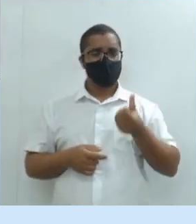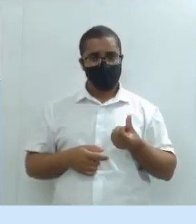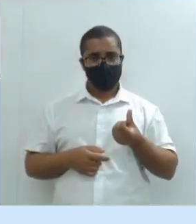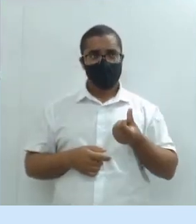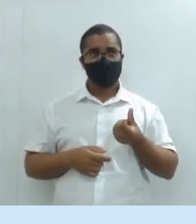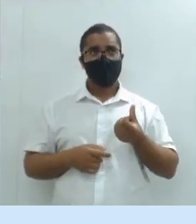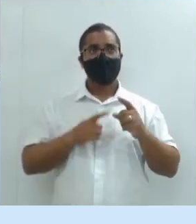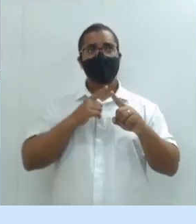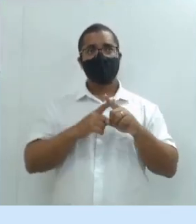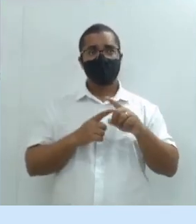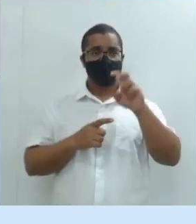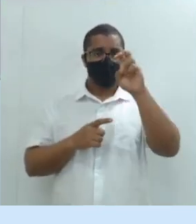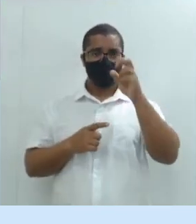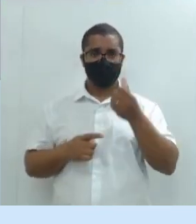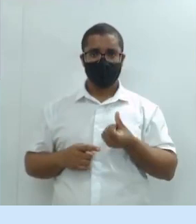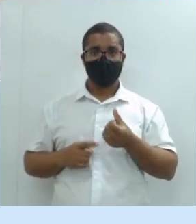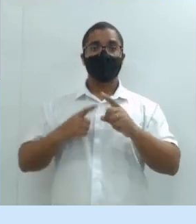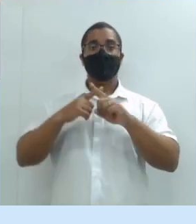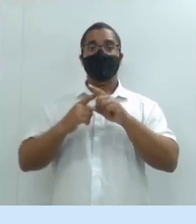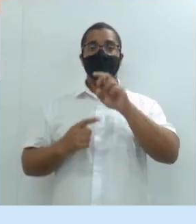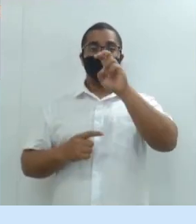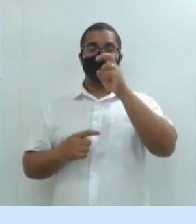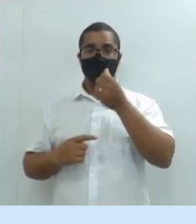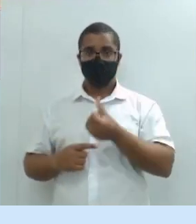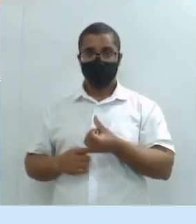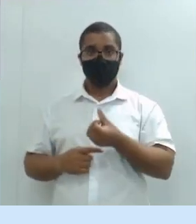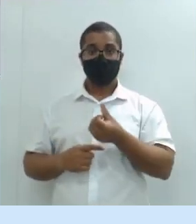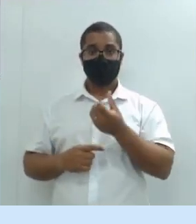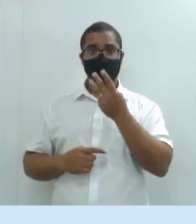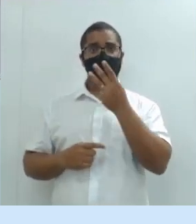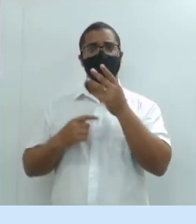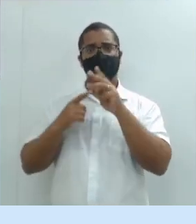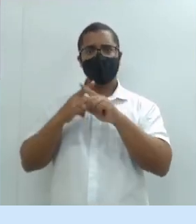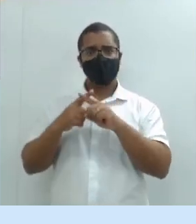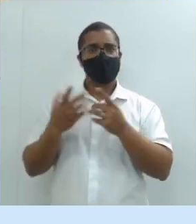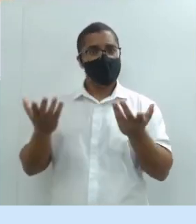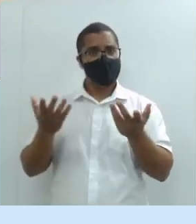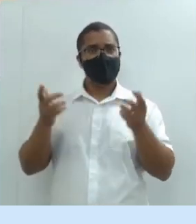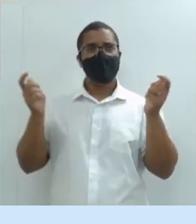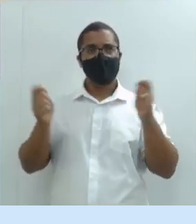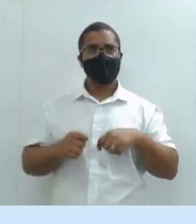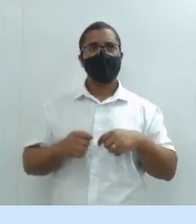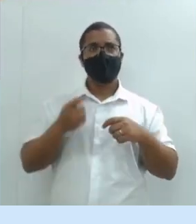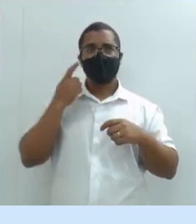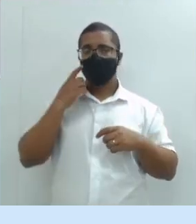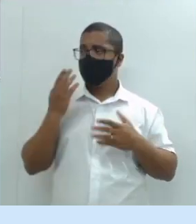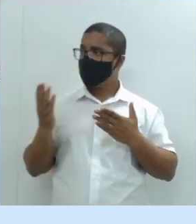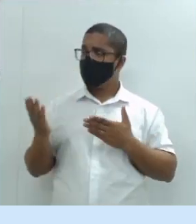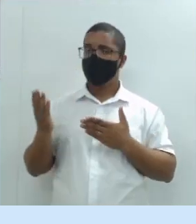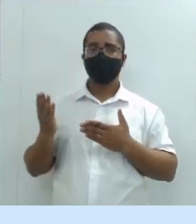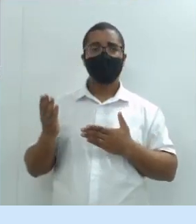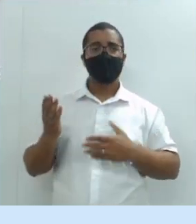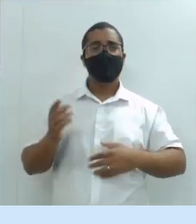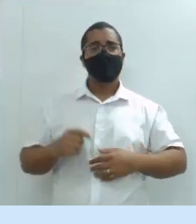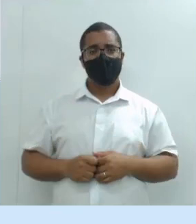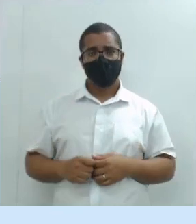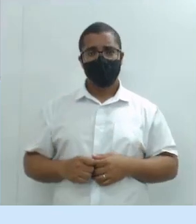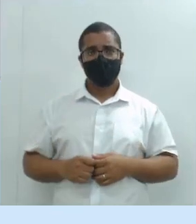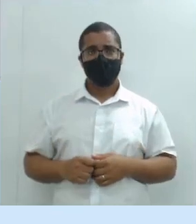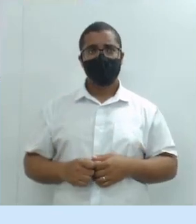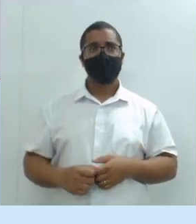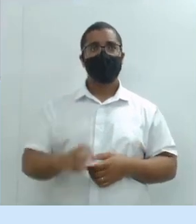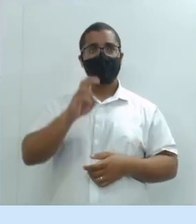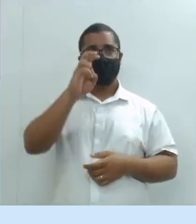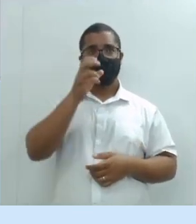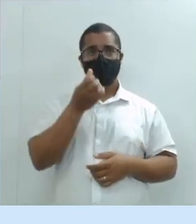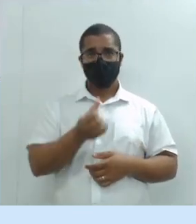6 multiplicado por 5 sobre 6, 3 vezes. Então posso representar 5 sobre 6 elevado ao cubo. A